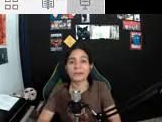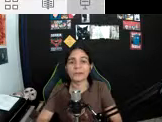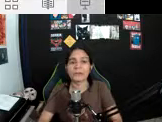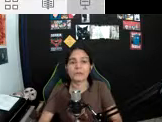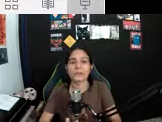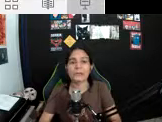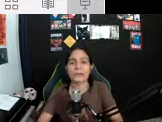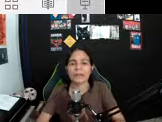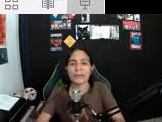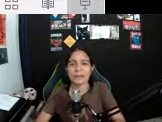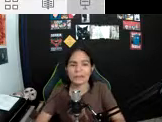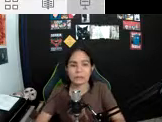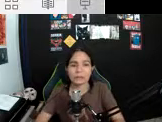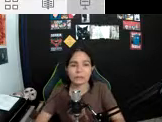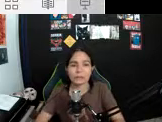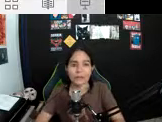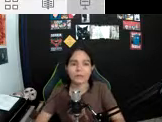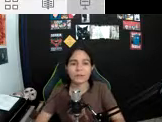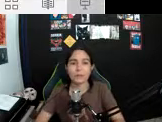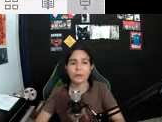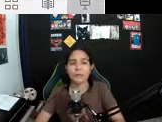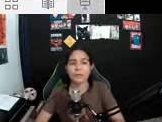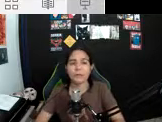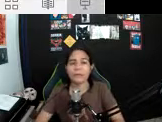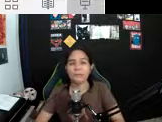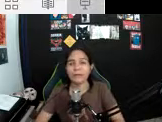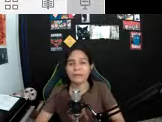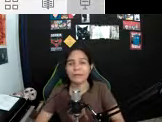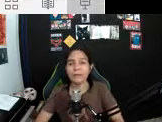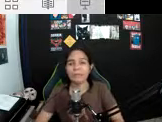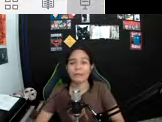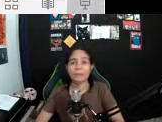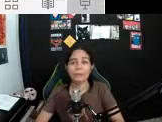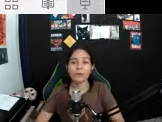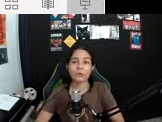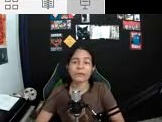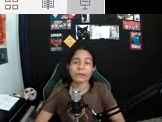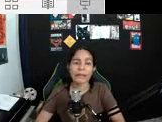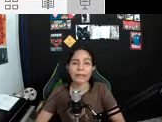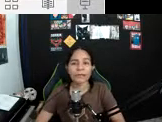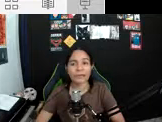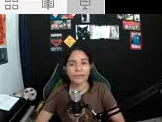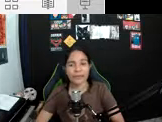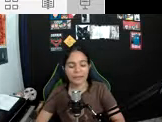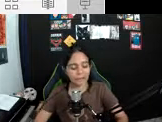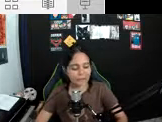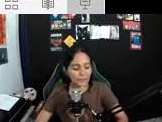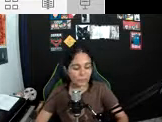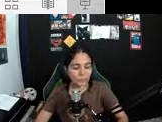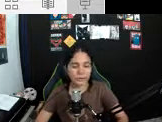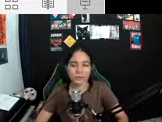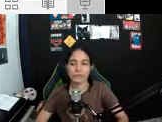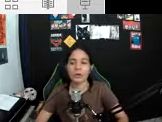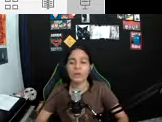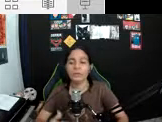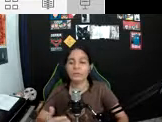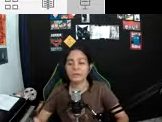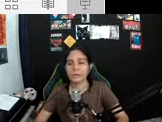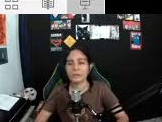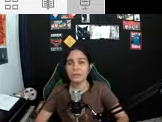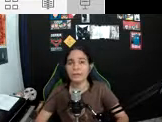Os princípios fundamentais para a enfermagem. Então, o profissional de enfermagem, ele participa como integrante da equipe de saúde. Então,